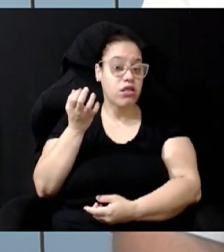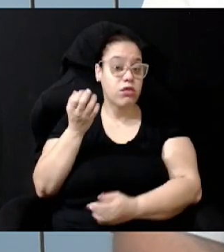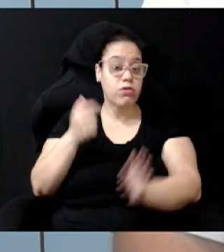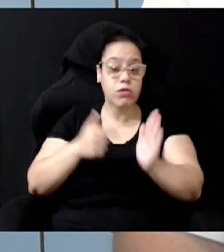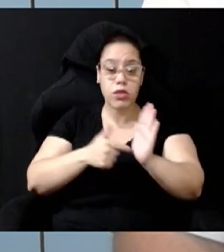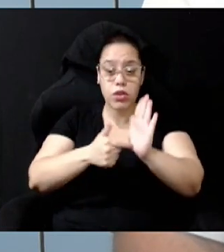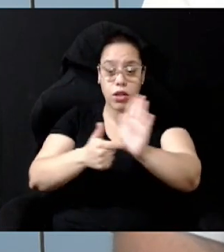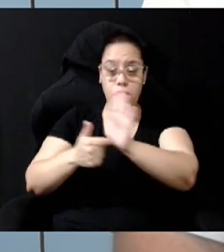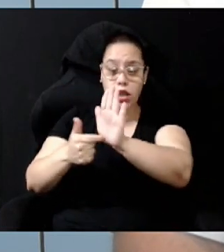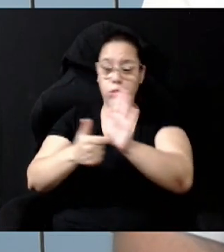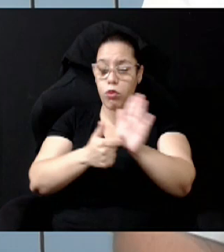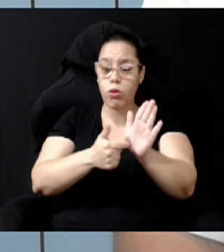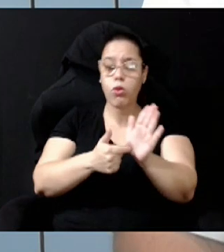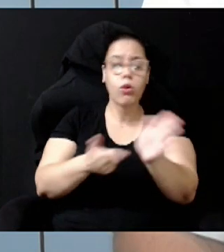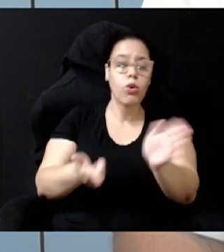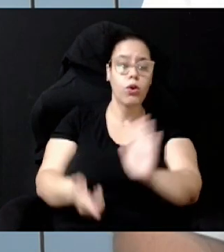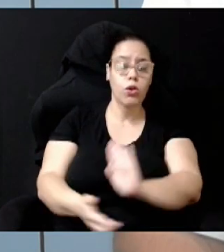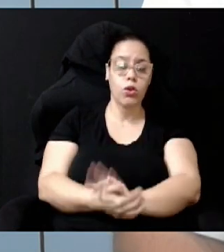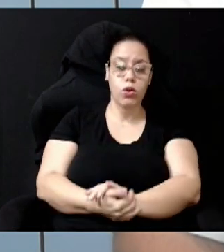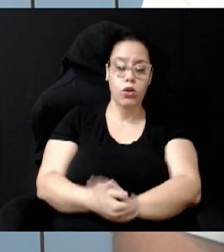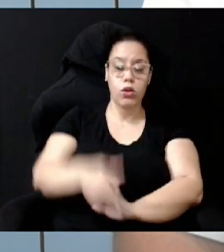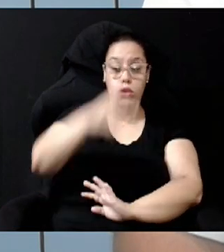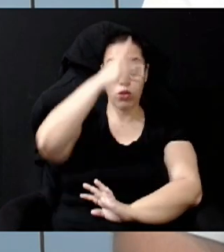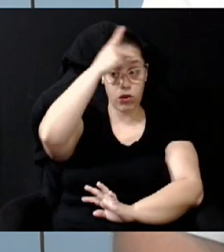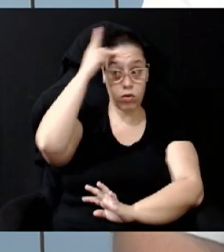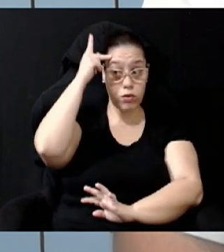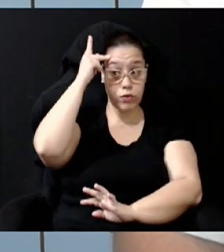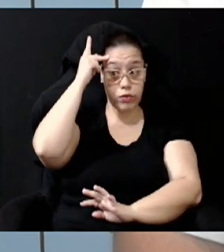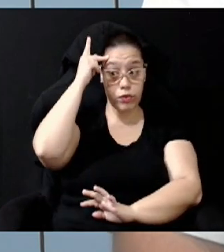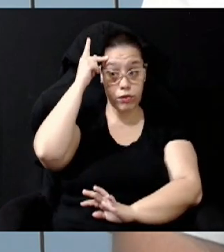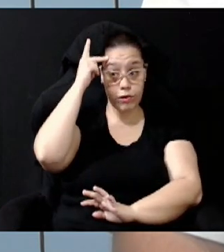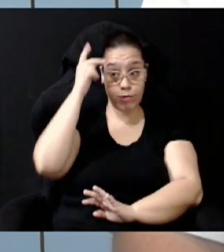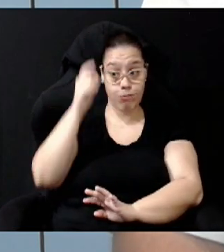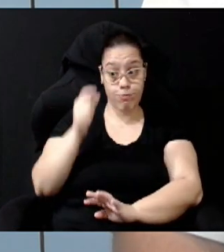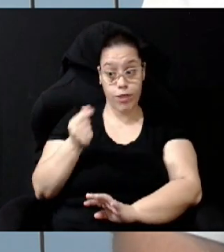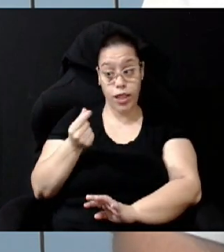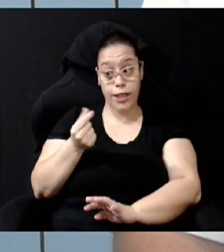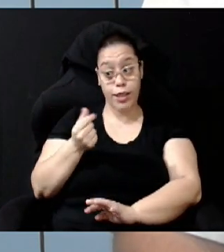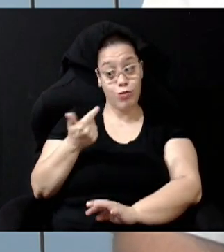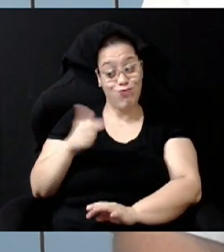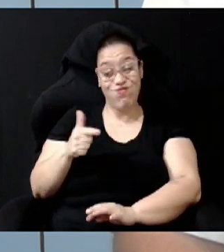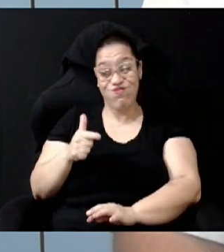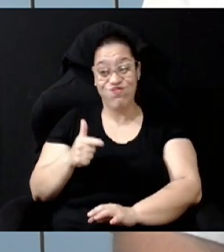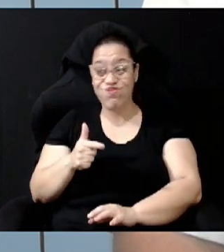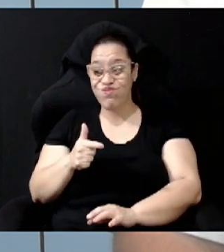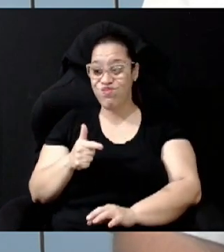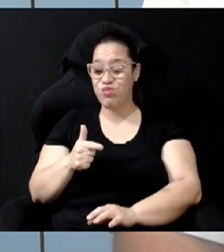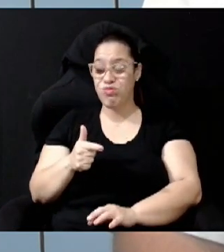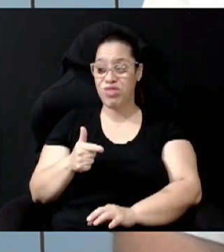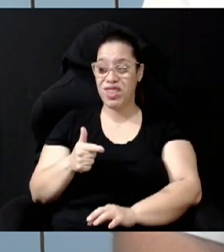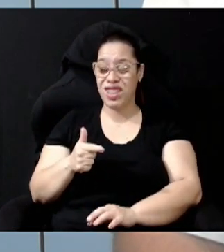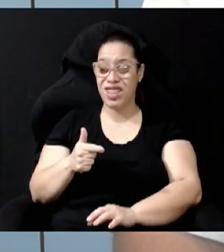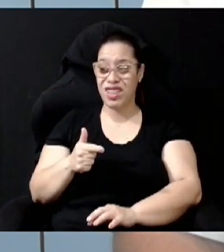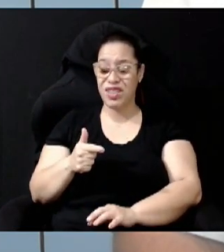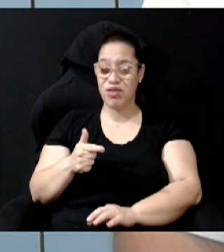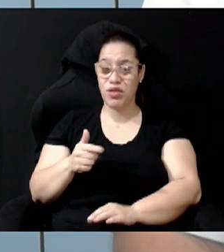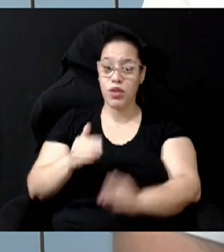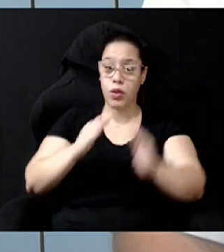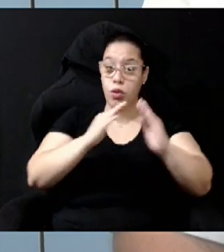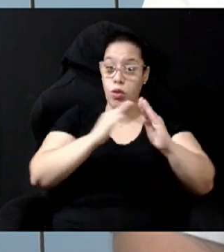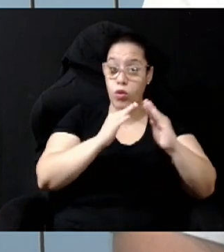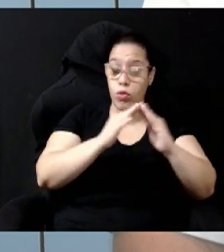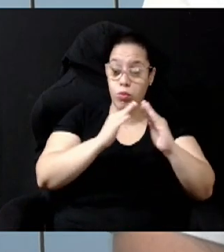mais pessoas de menor poder aquisitivo, que moram em áreas de